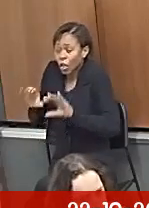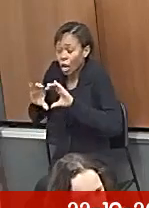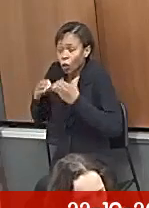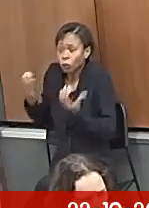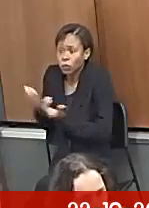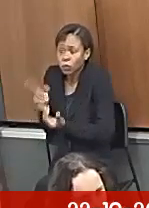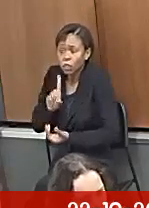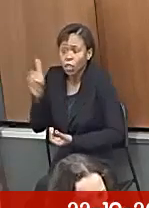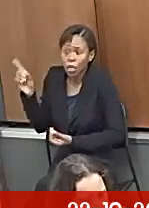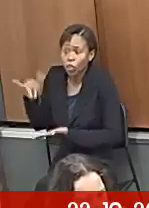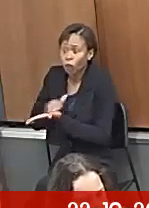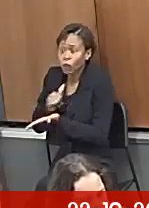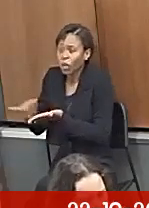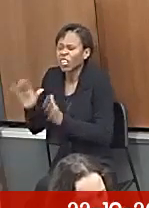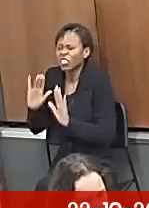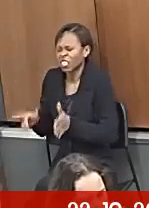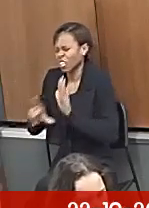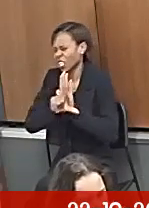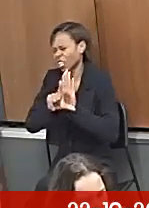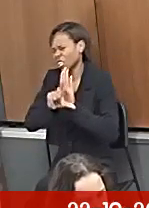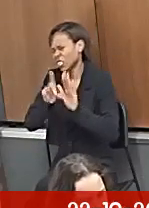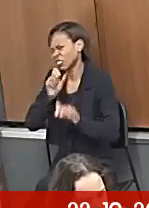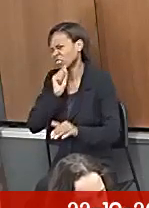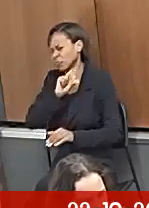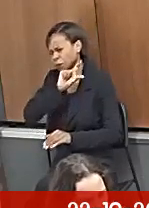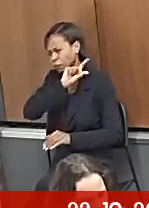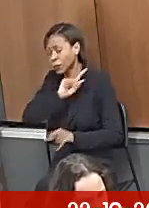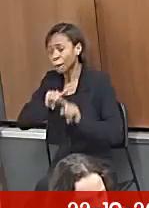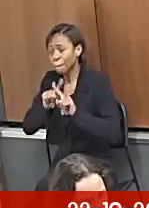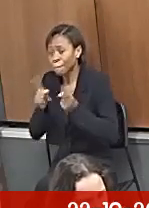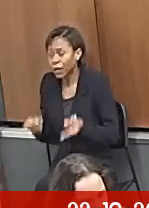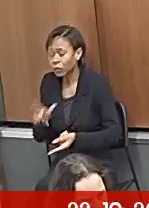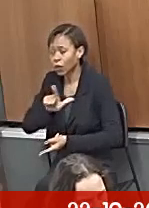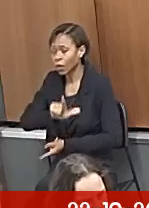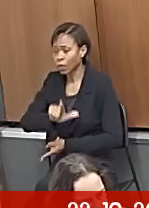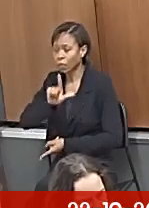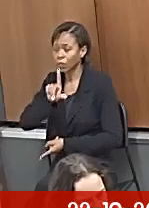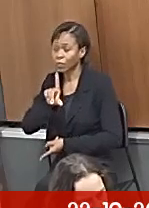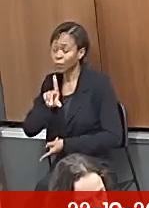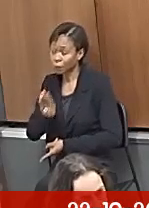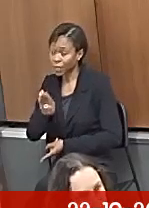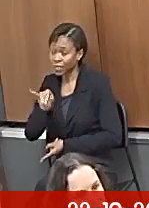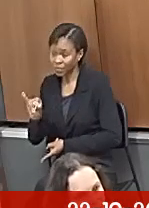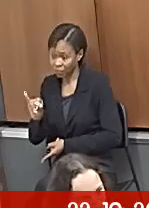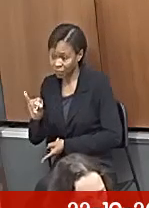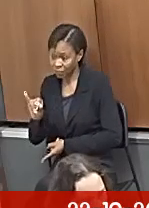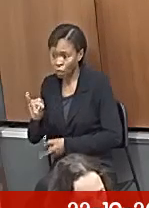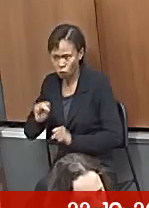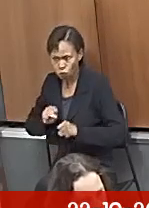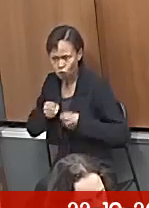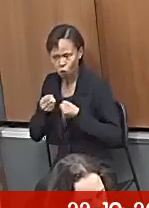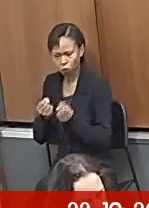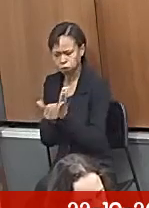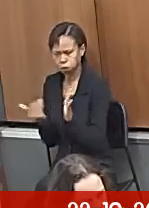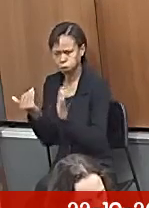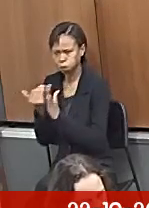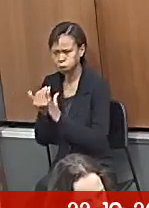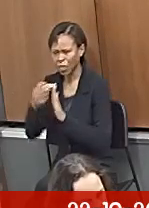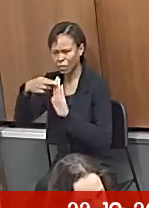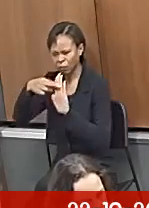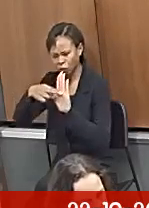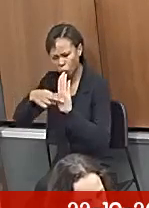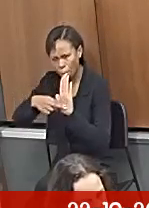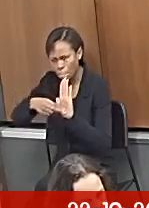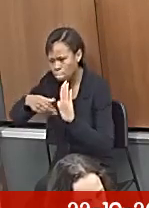Ou seja, a lei nós temos há muito tempo. Só que tem que, com essa LBI, né, a lei brasileira, ela fortaleceu, né, essas